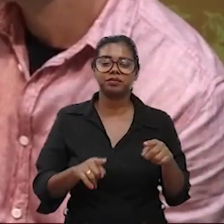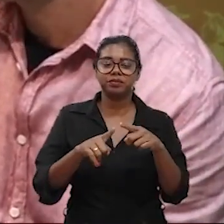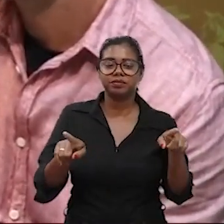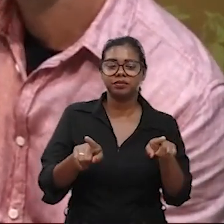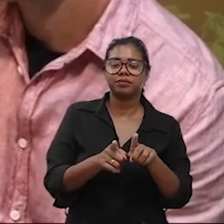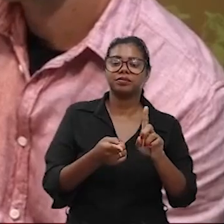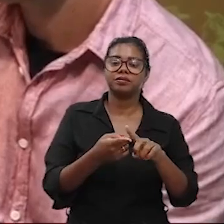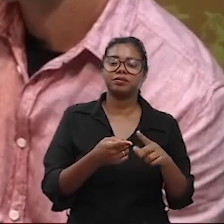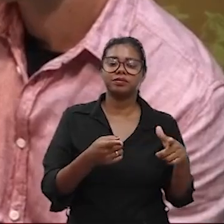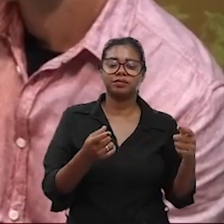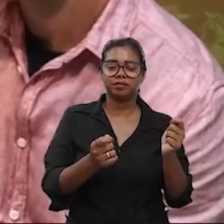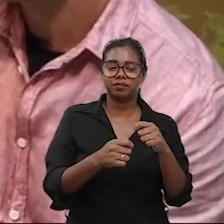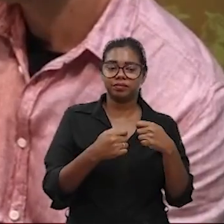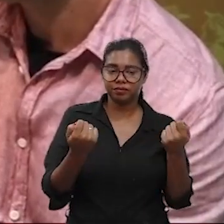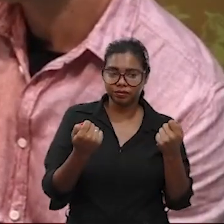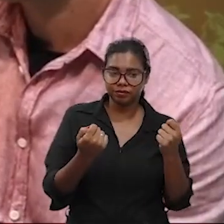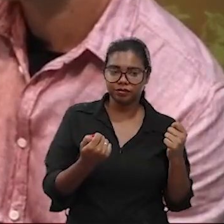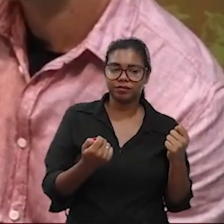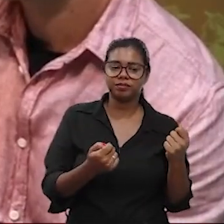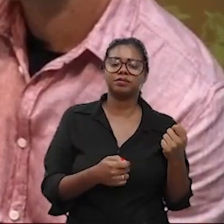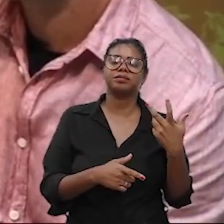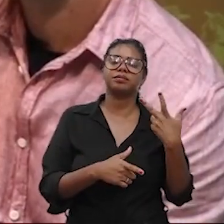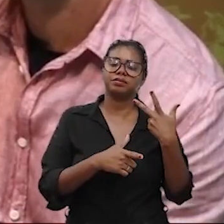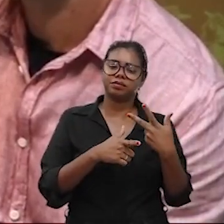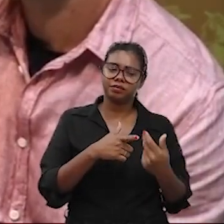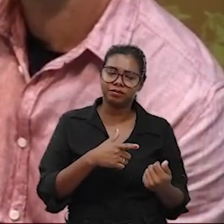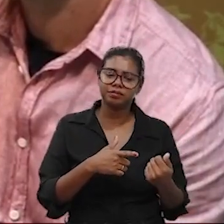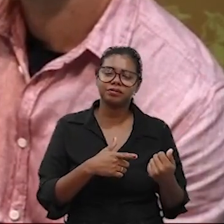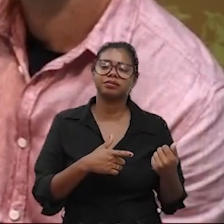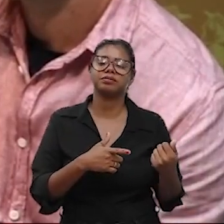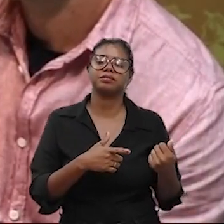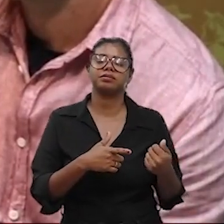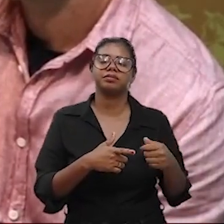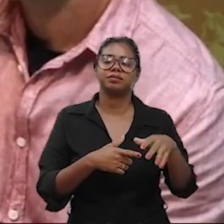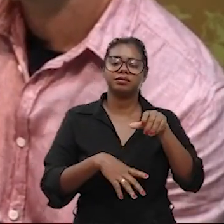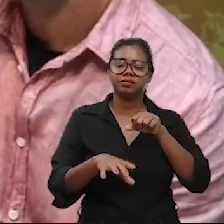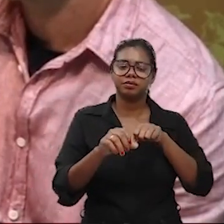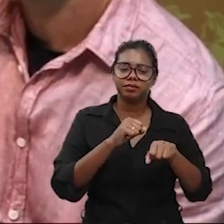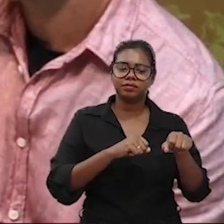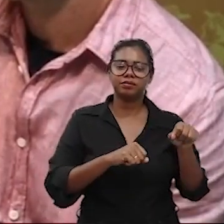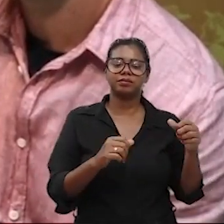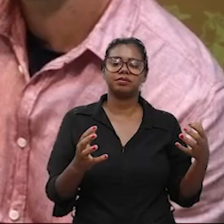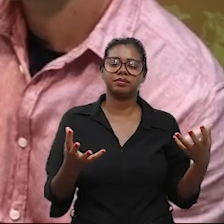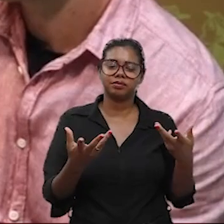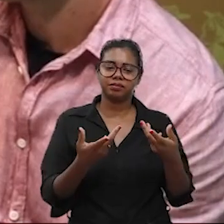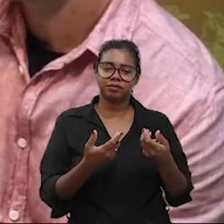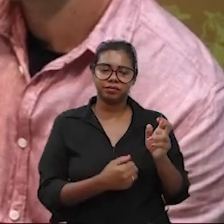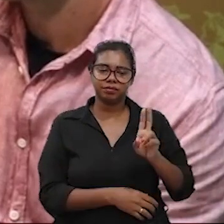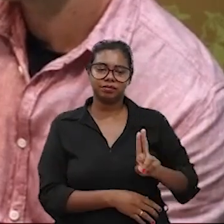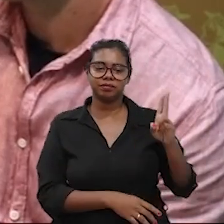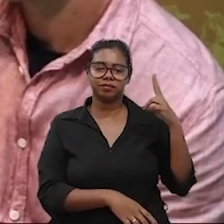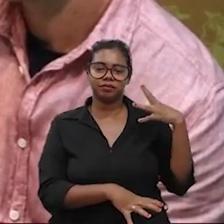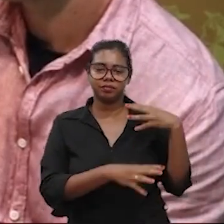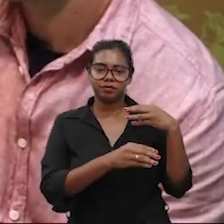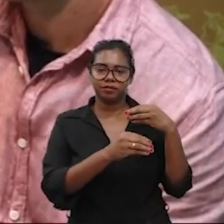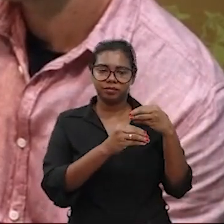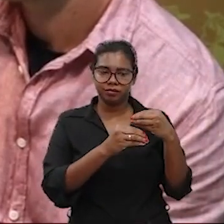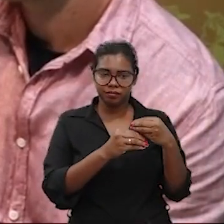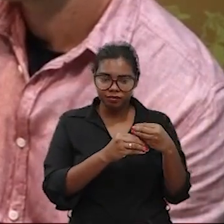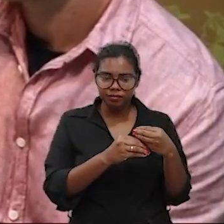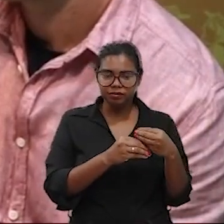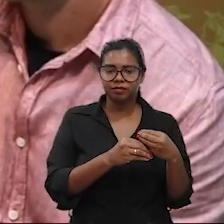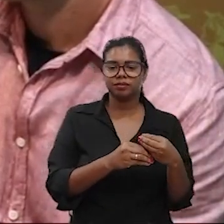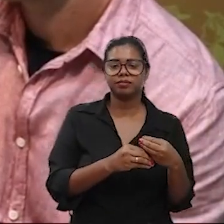impossível. Sim. Então a gente consegue, a gente também vai, claro, usando da nosso